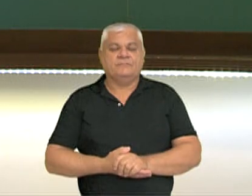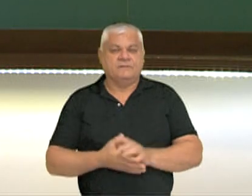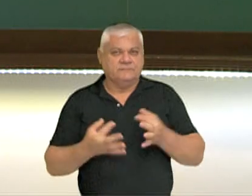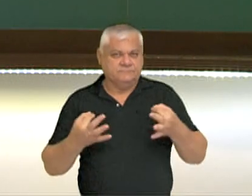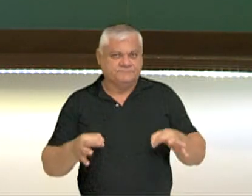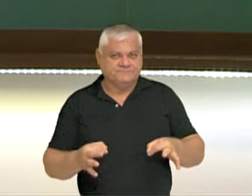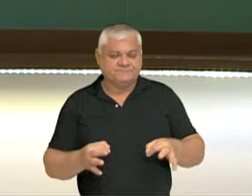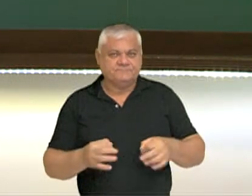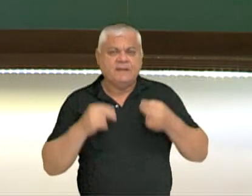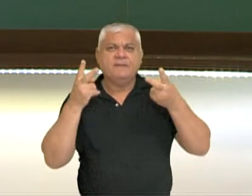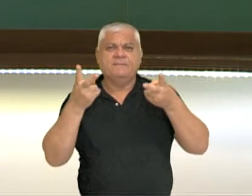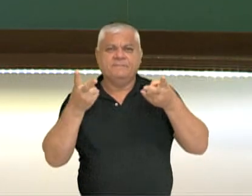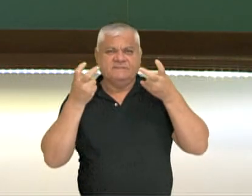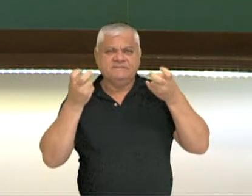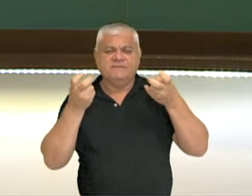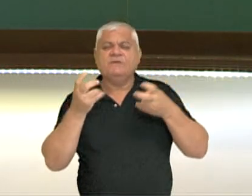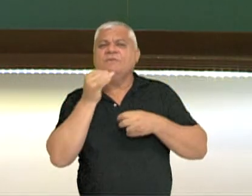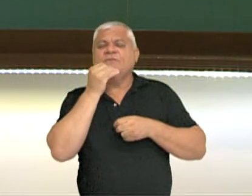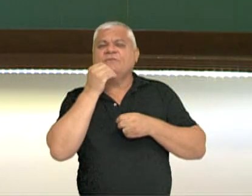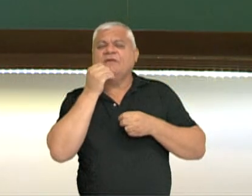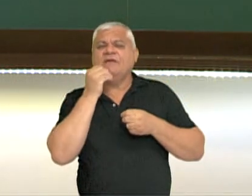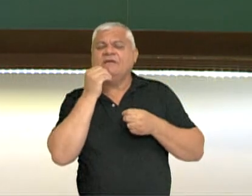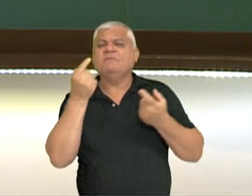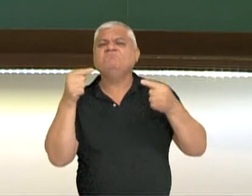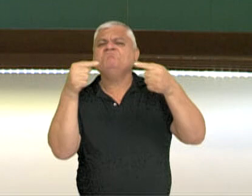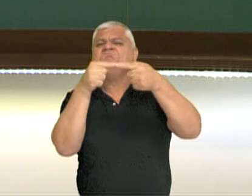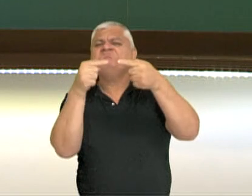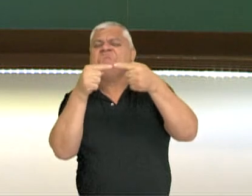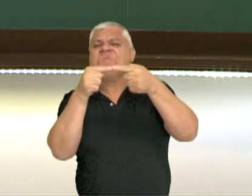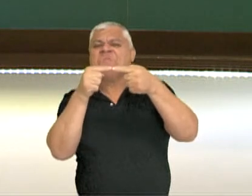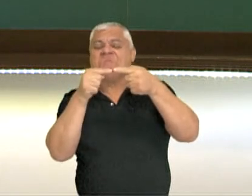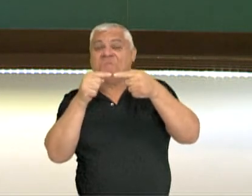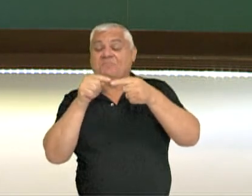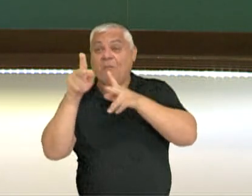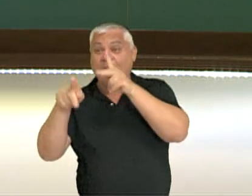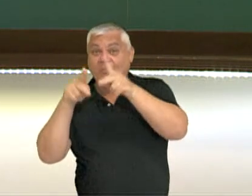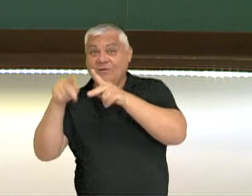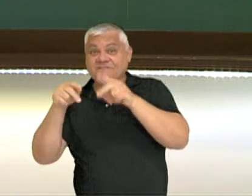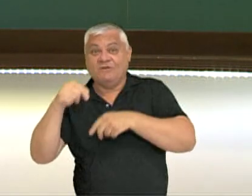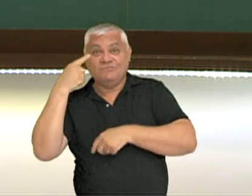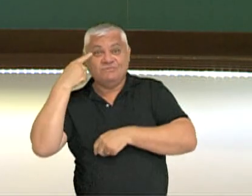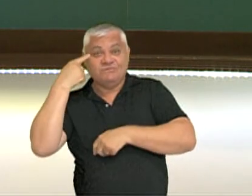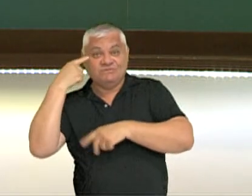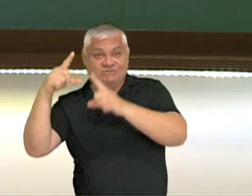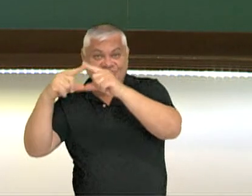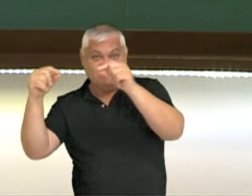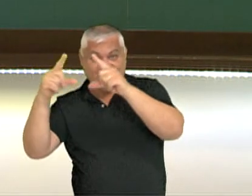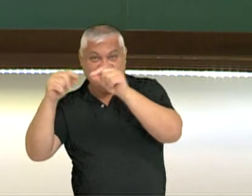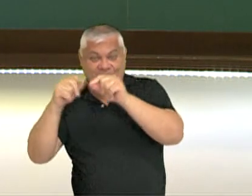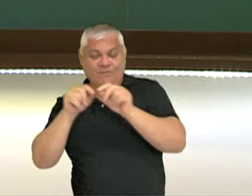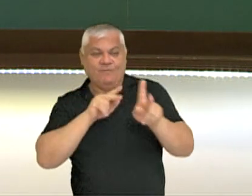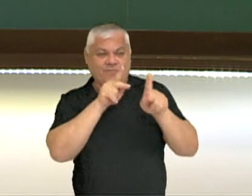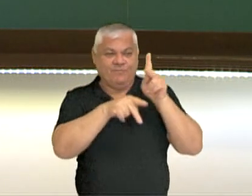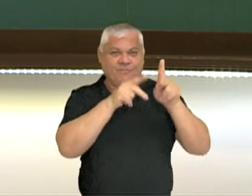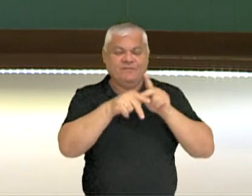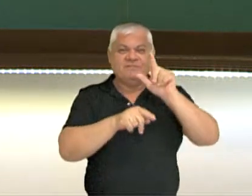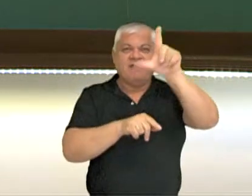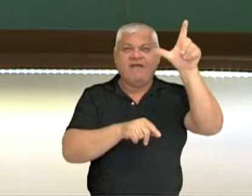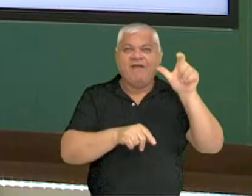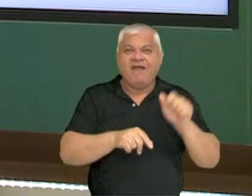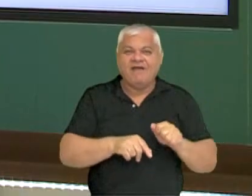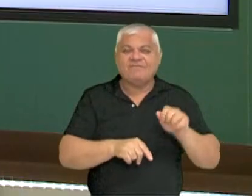Certo, você percebeu então o que tem em comum entre essa seleção japonesa e a